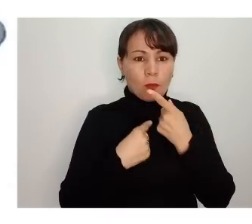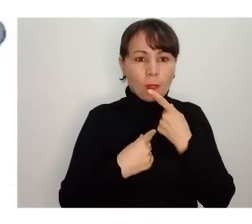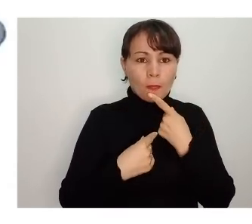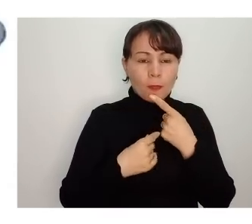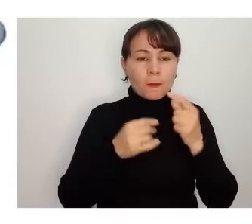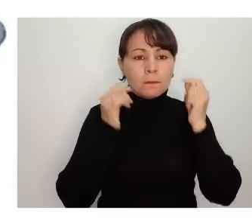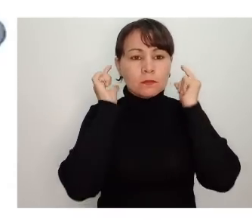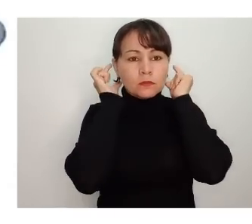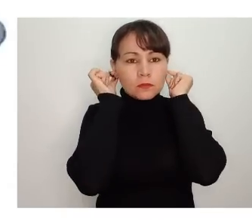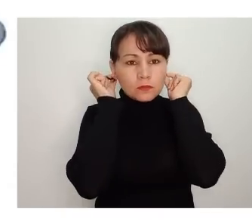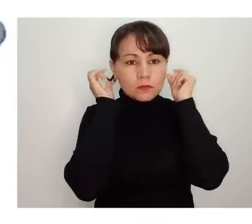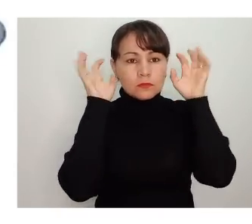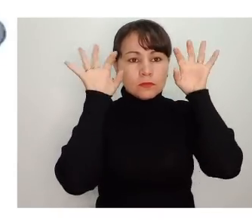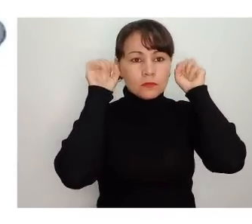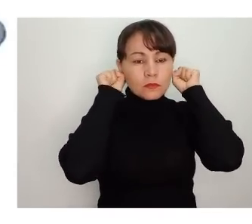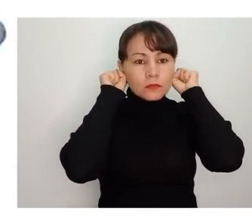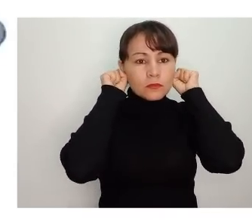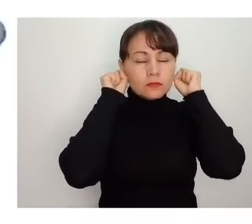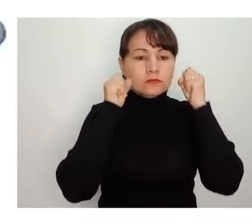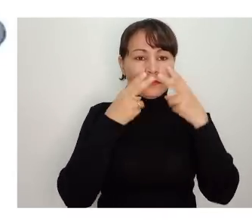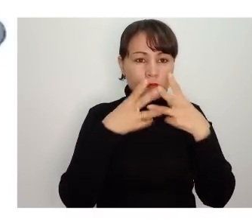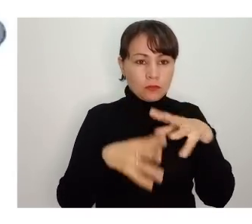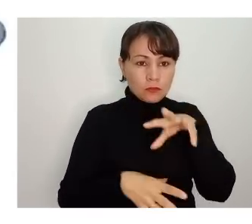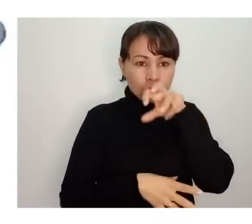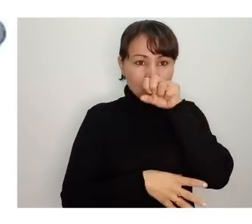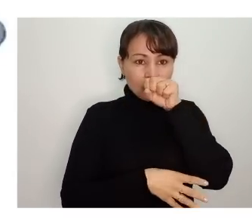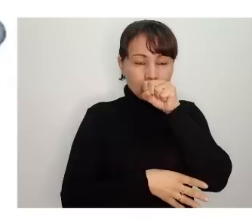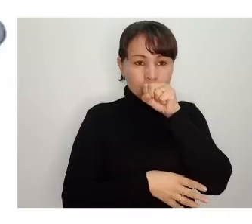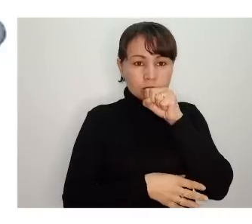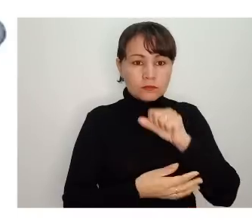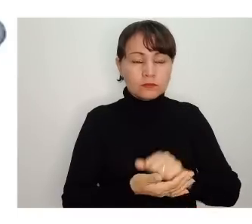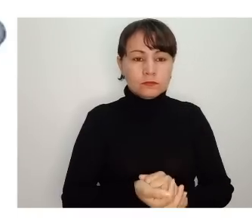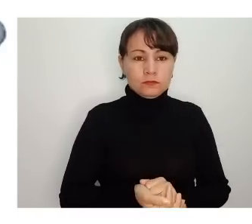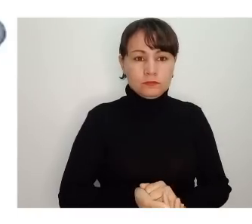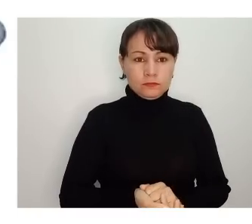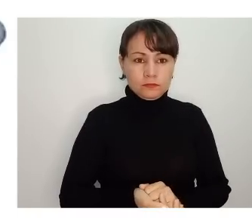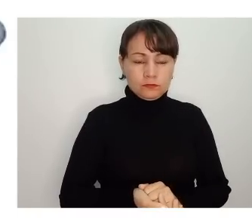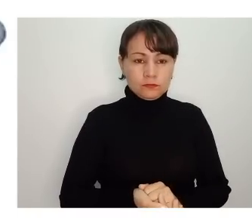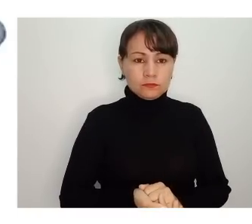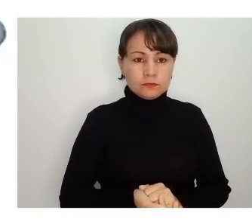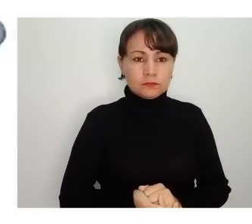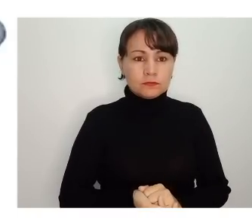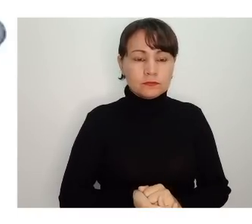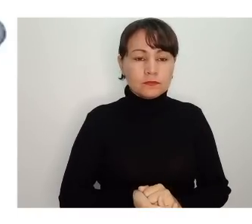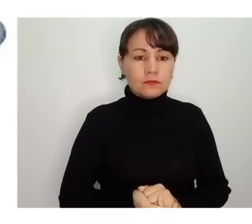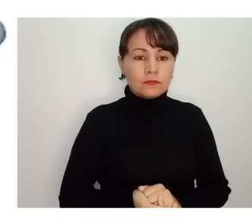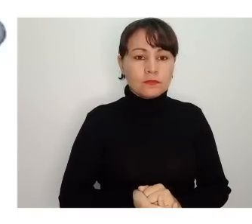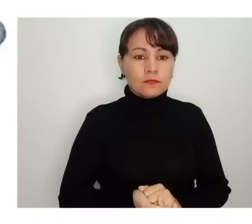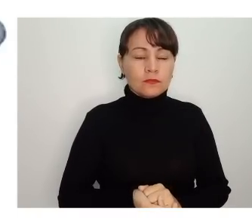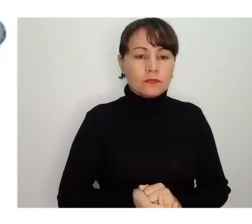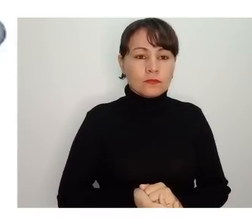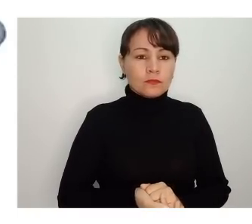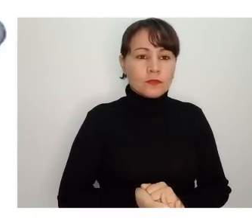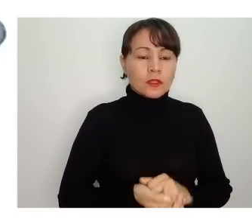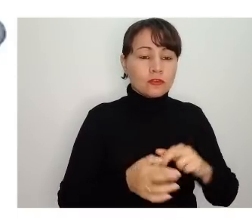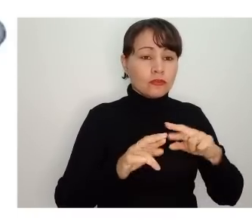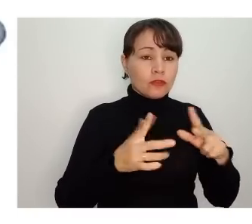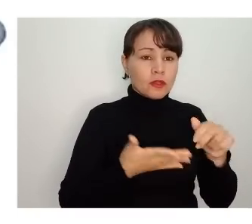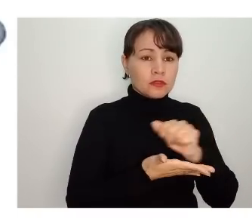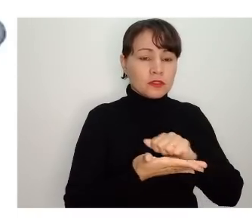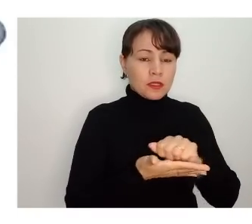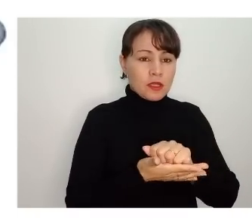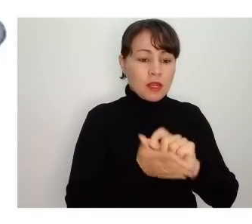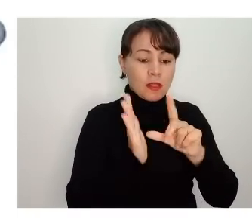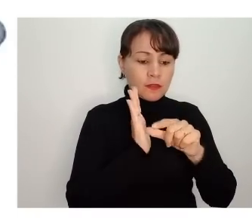olfato, o paladar, o tato epicrítico, como o tato protopático. E após